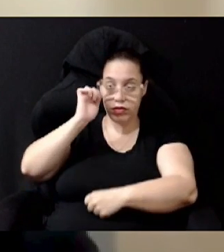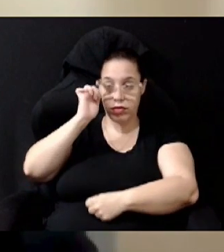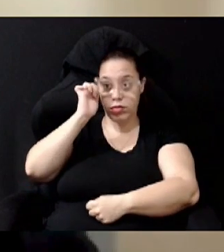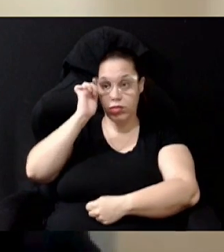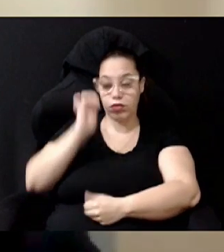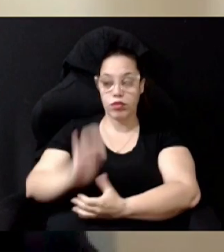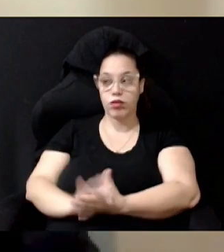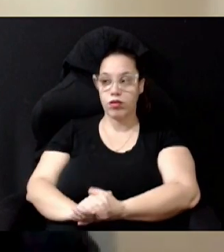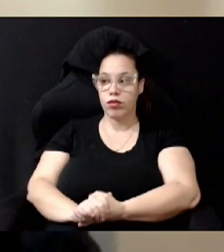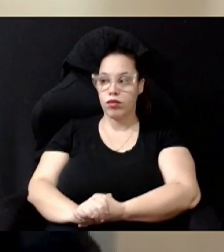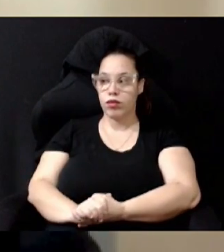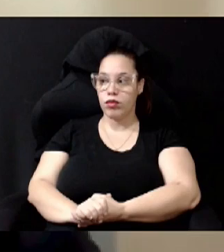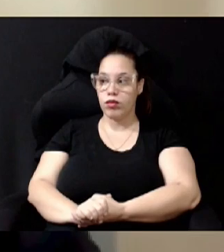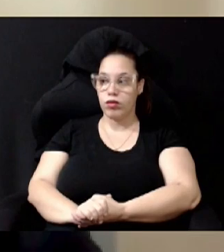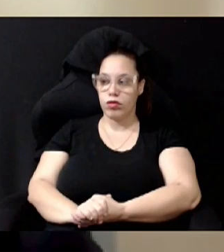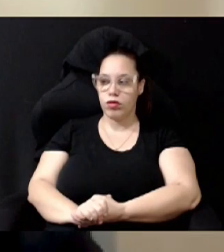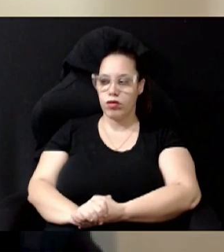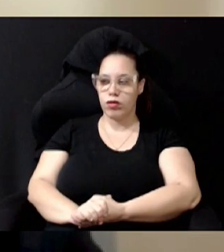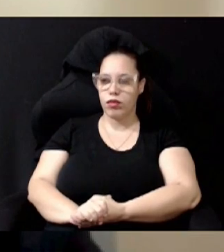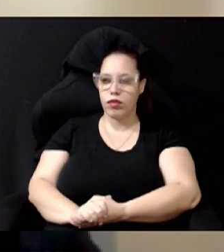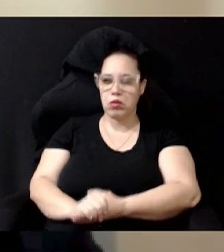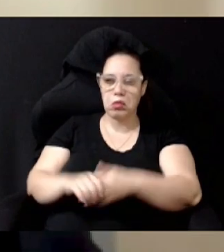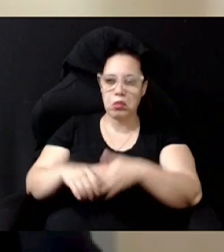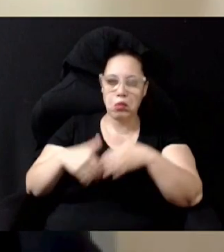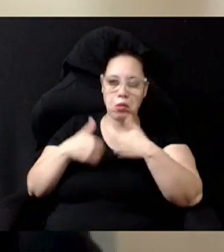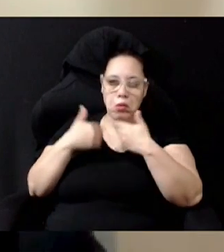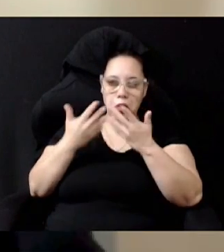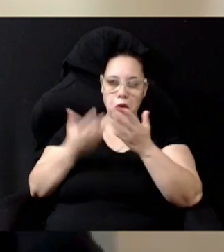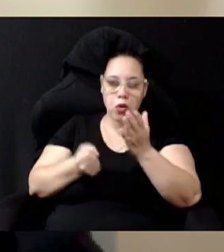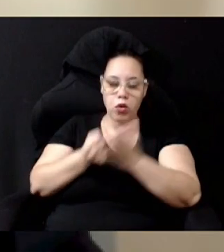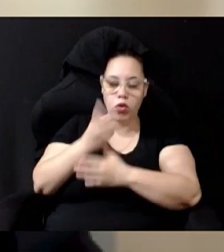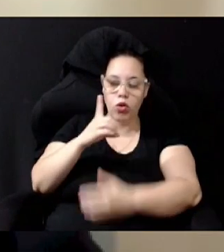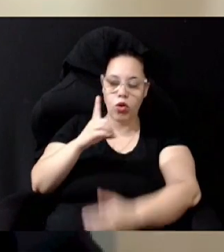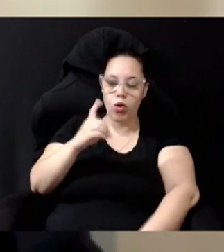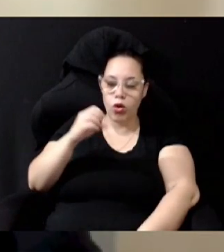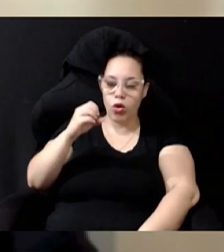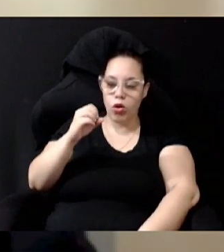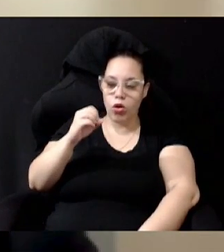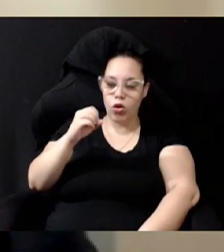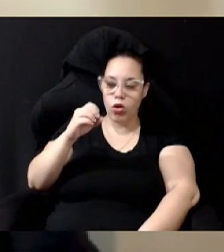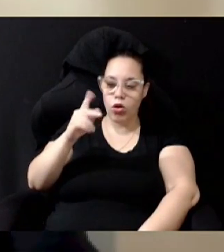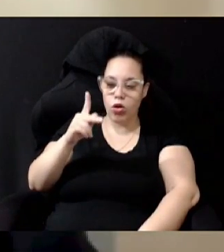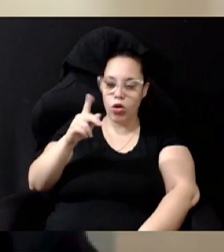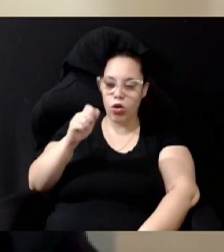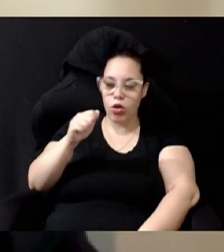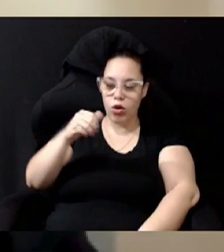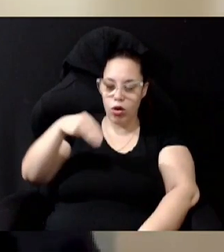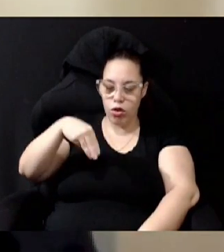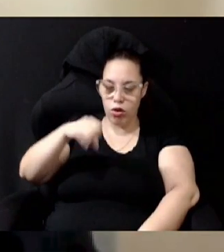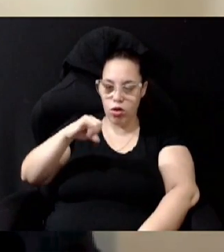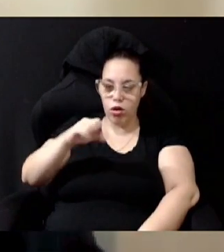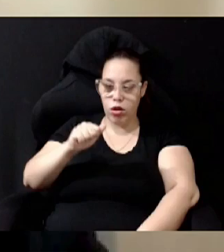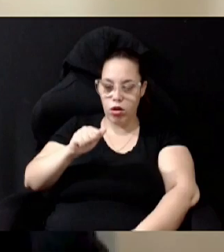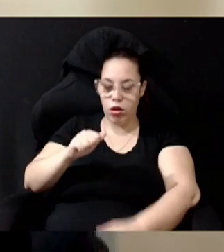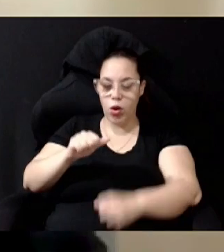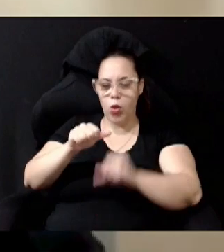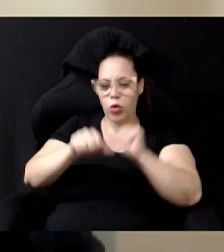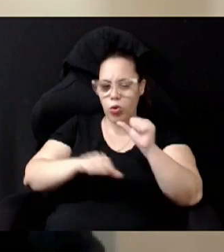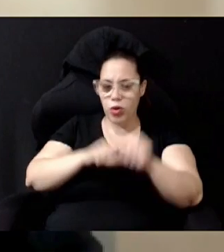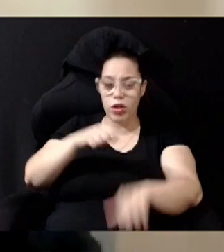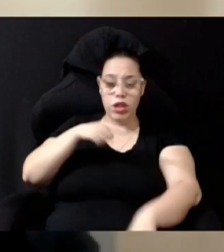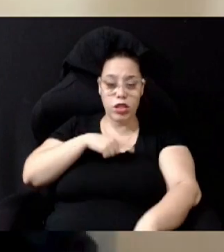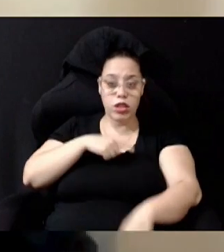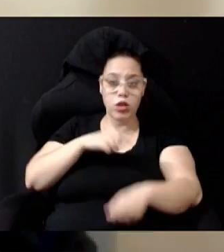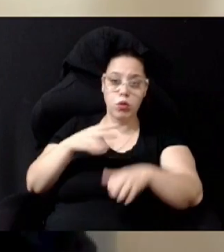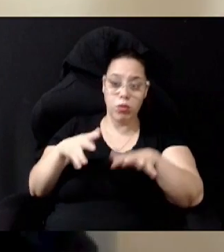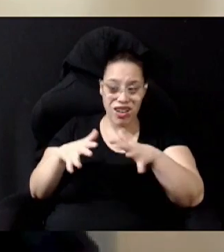quando surgiu a dopamina, mudou-se totalmente o curso da doença e o curso de tratamento das pessoas que tinham Parkinson. Hoje